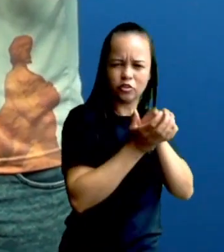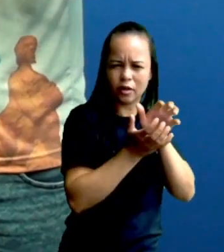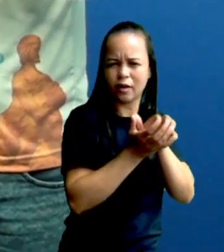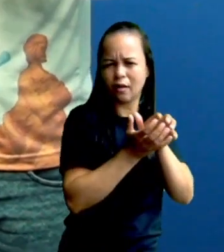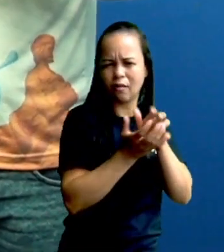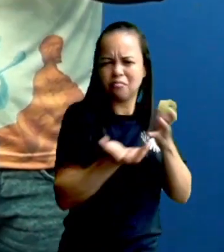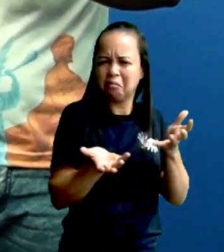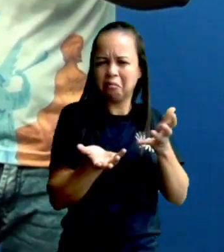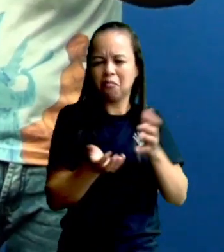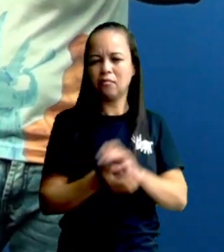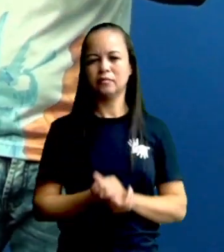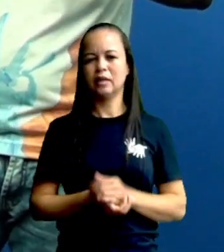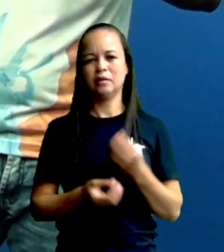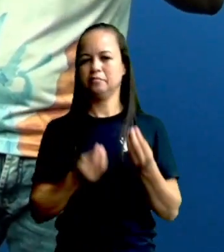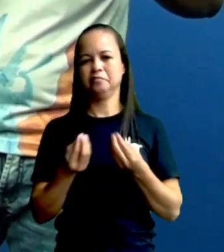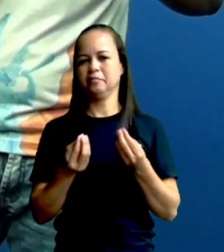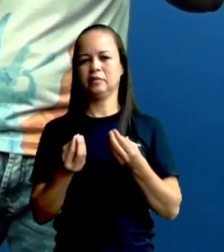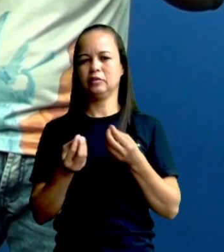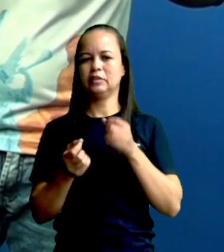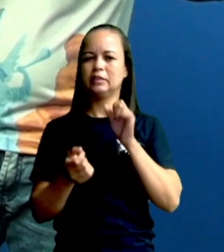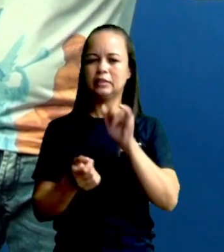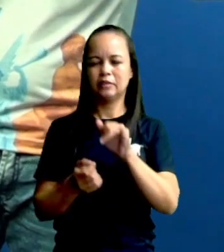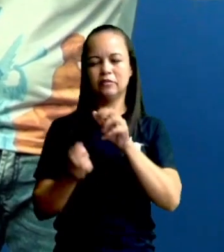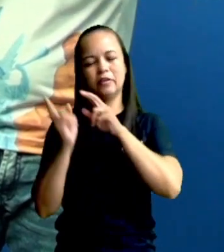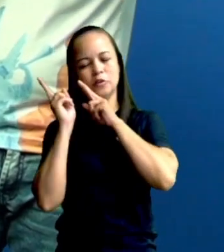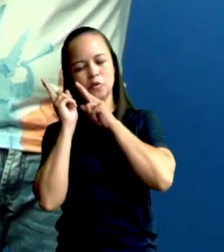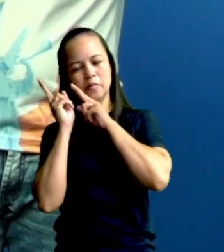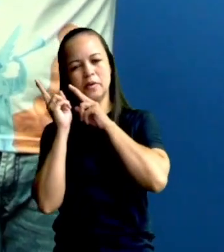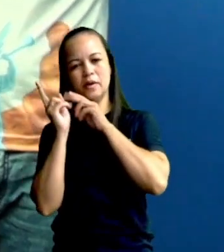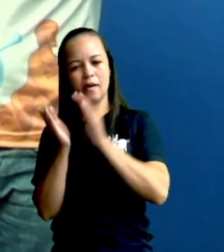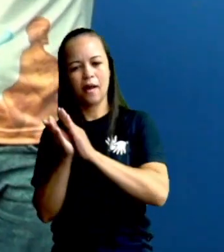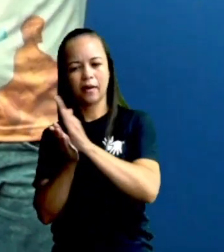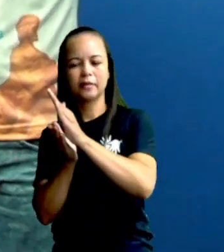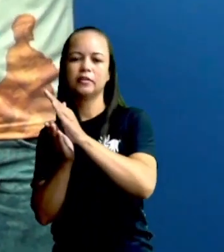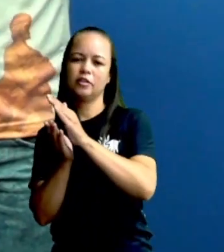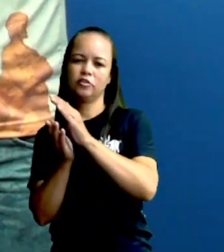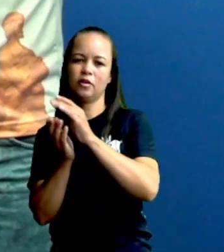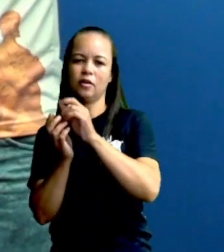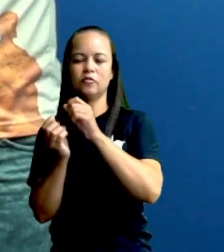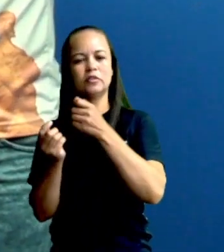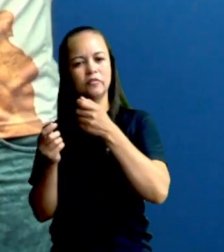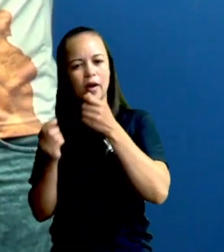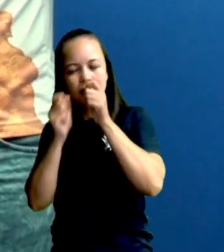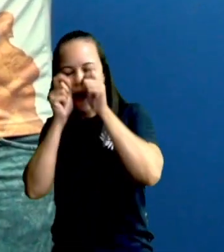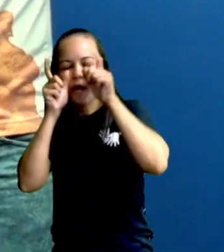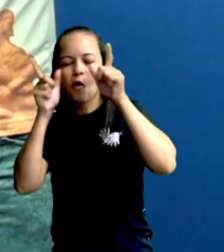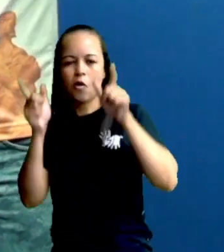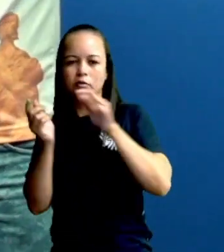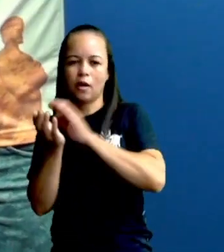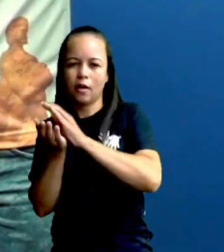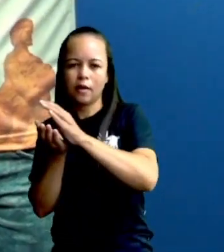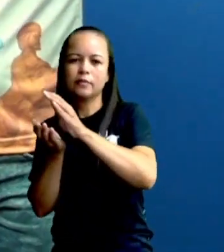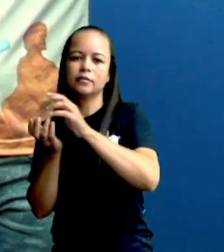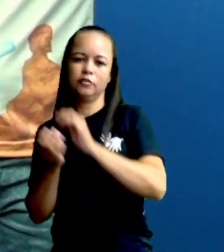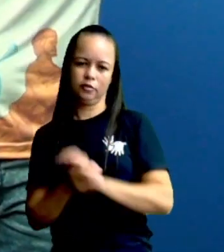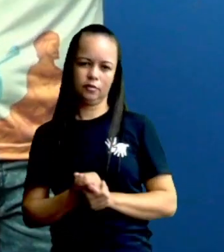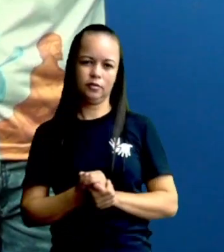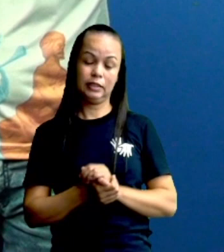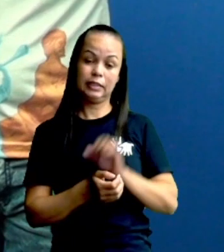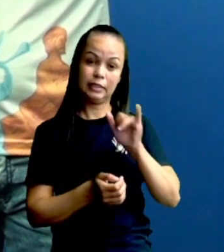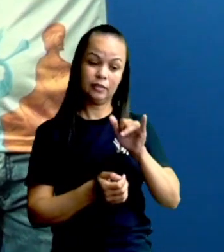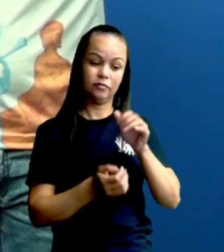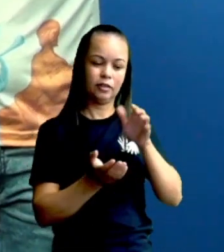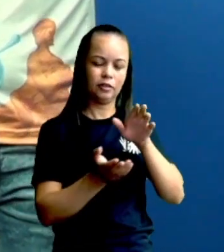acorda jacaré. Mas o que eu quero deixar para vocês aqui é que mesmo o jacaré, que dormiu o jacaré, não vai acordar um jacaré adulto